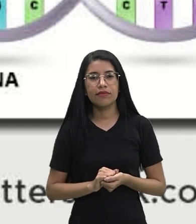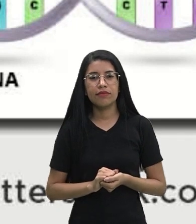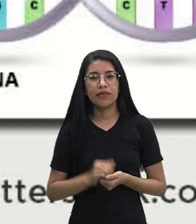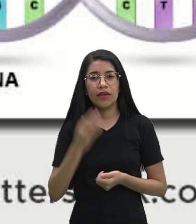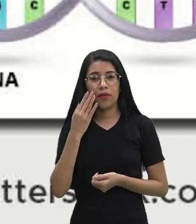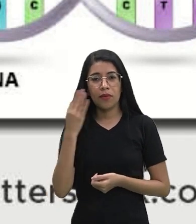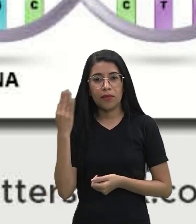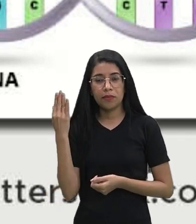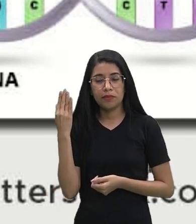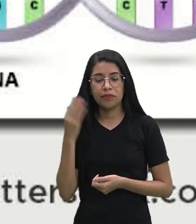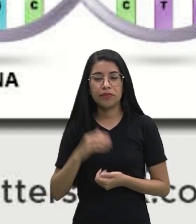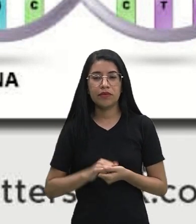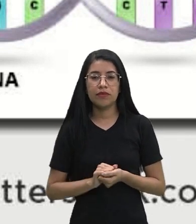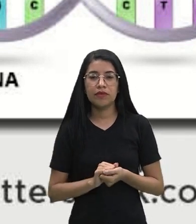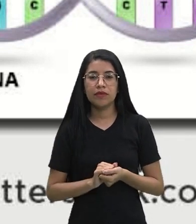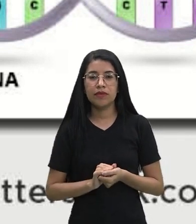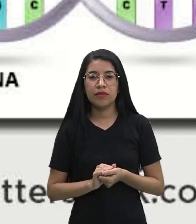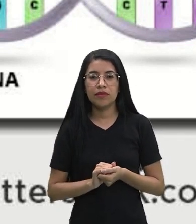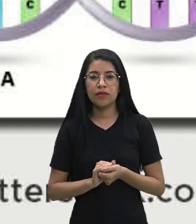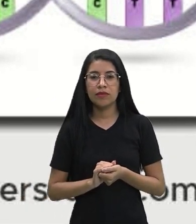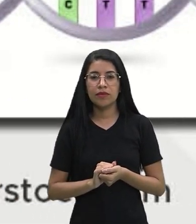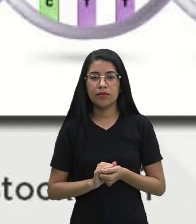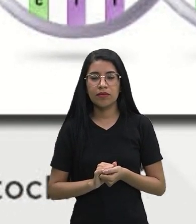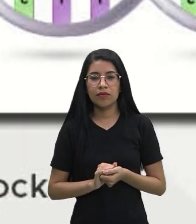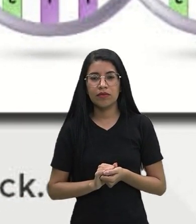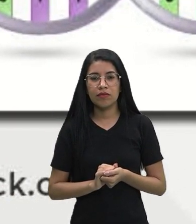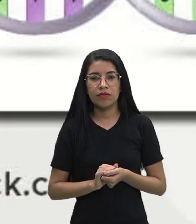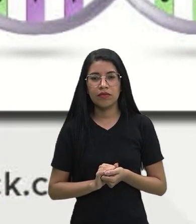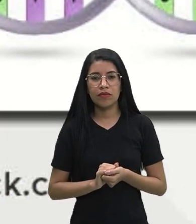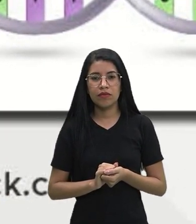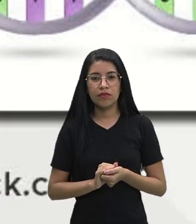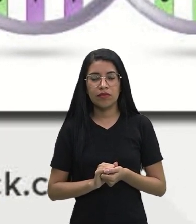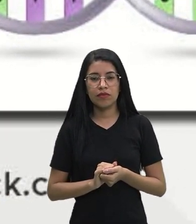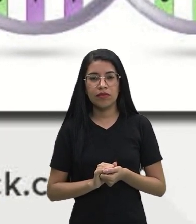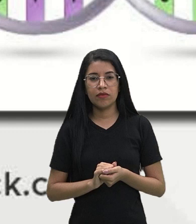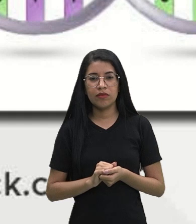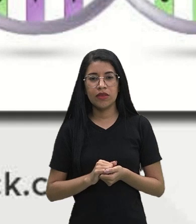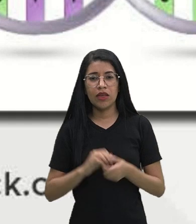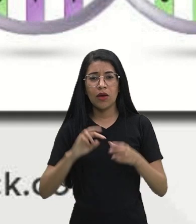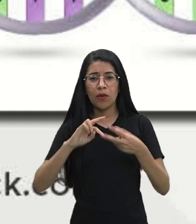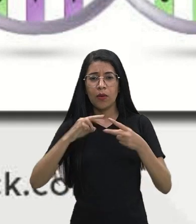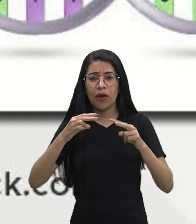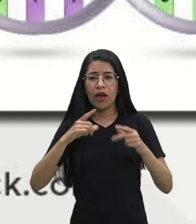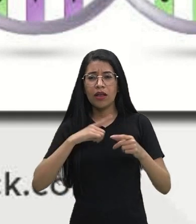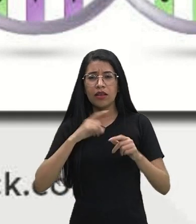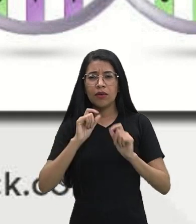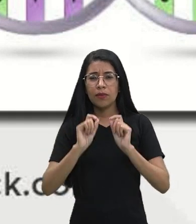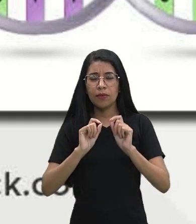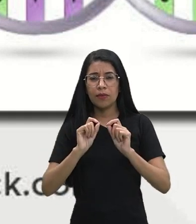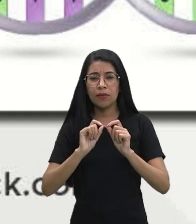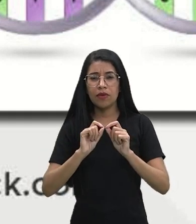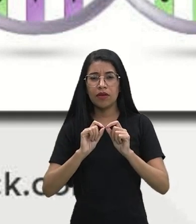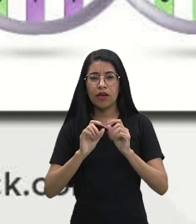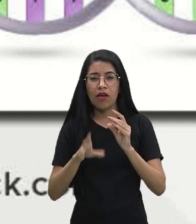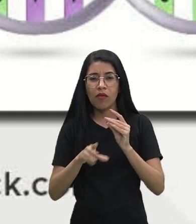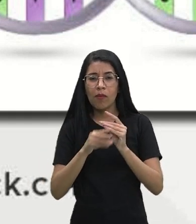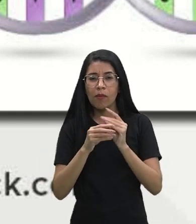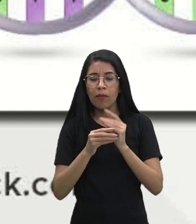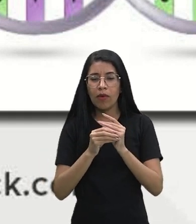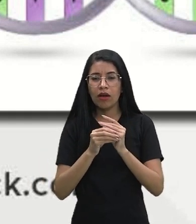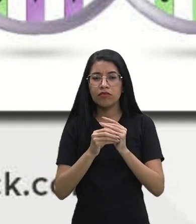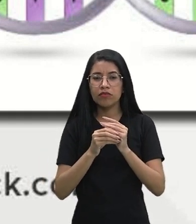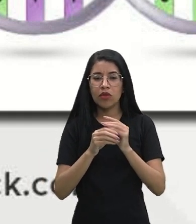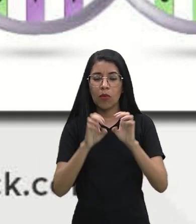aí o DNA. O que a gente está vendo aqui nesse DNA? A gente está vendo que esse DNA, ele é formado aqui, ó,